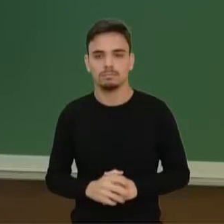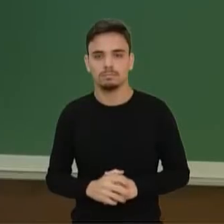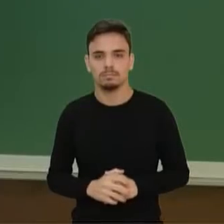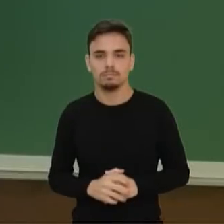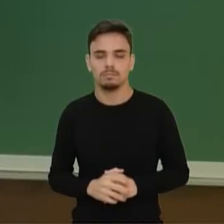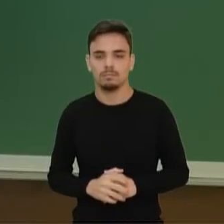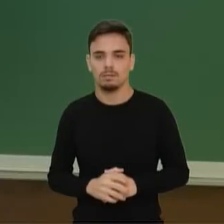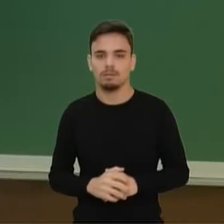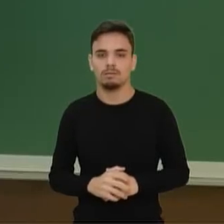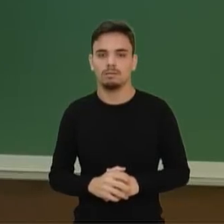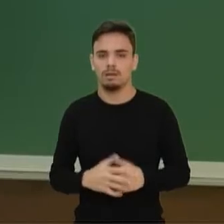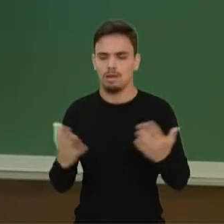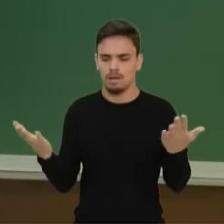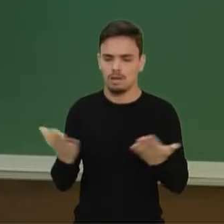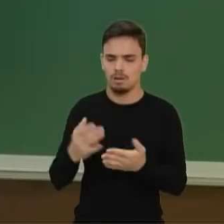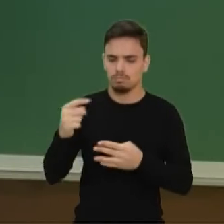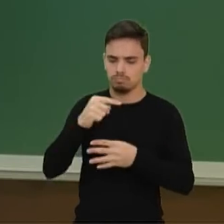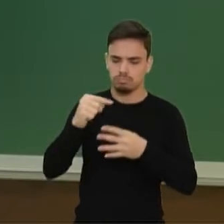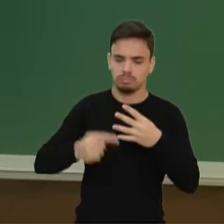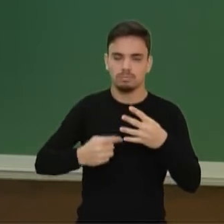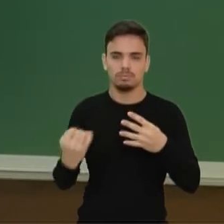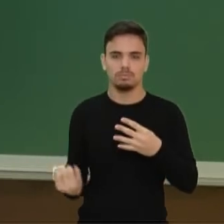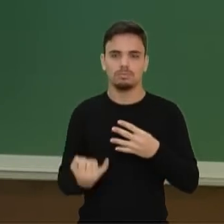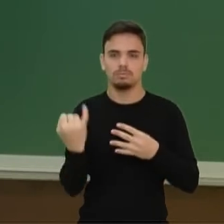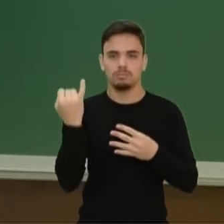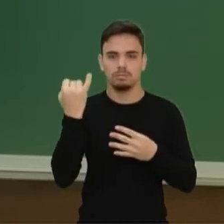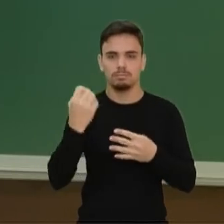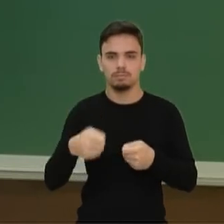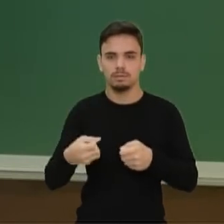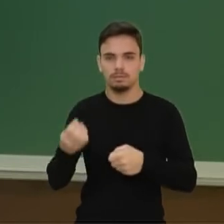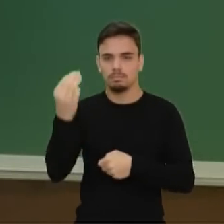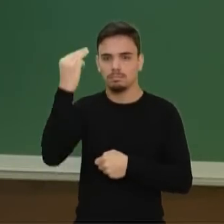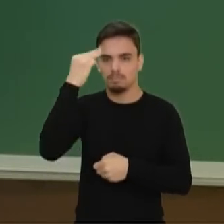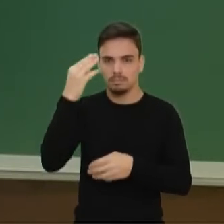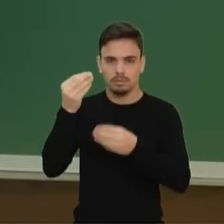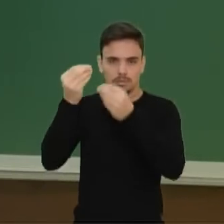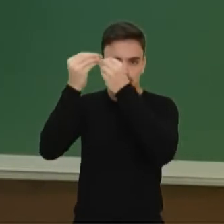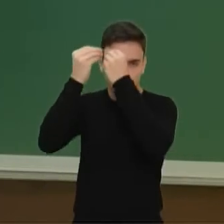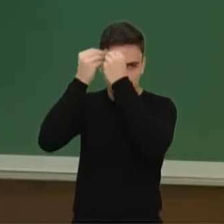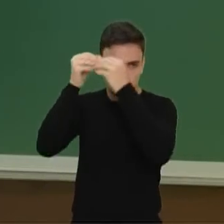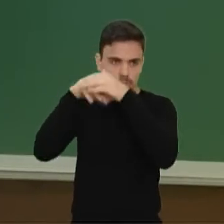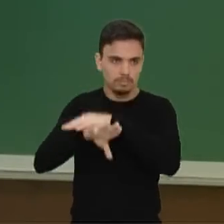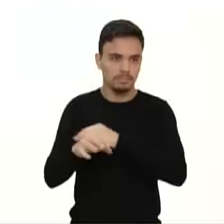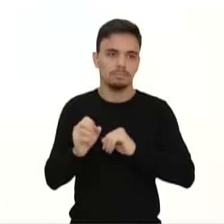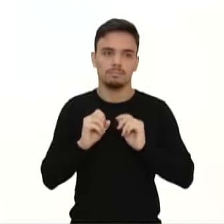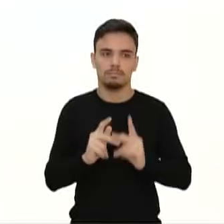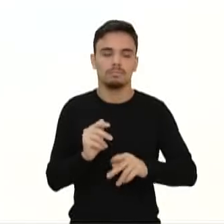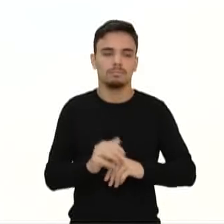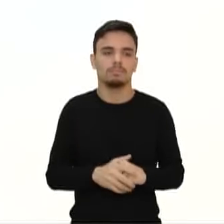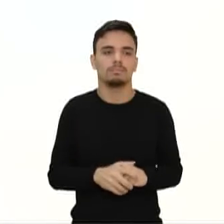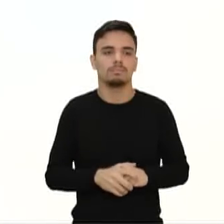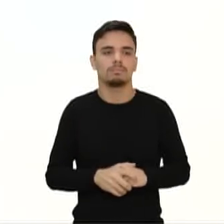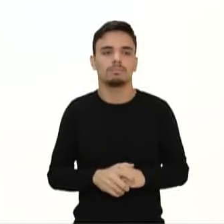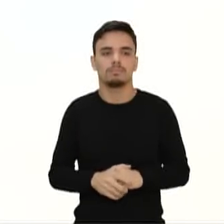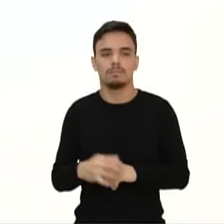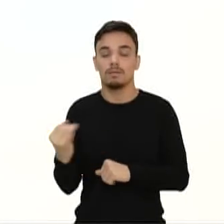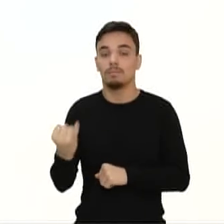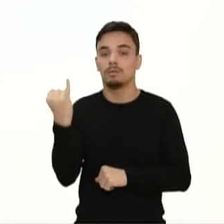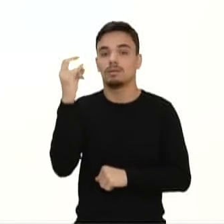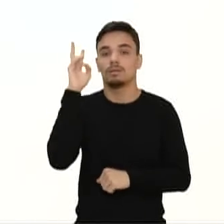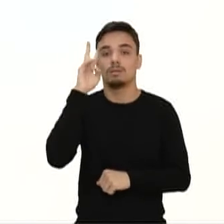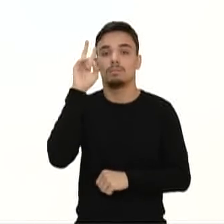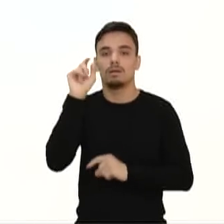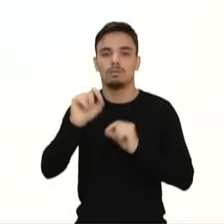Vamos lá, agora um dado bem importante, tem que memorizar, ficar ali gravadinho lá na mente. Importante